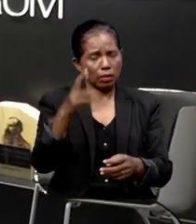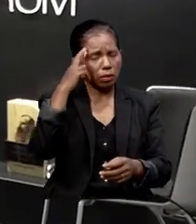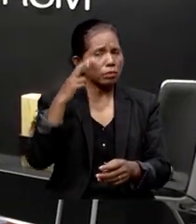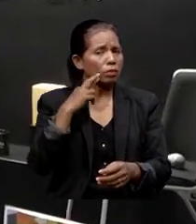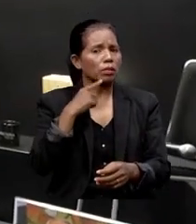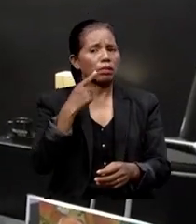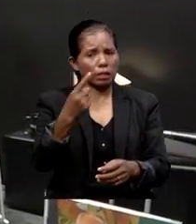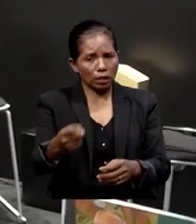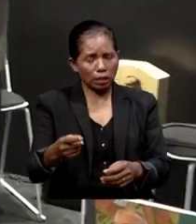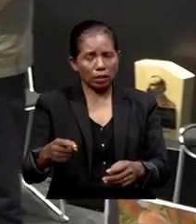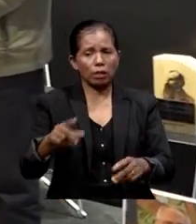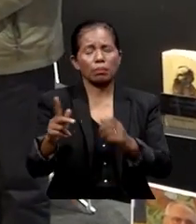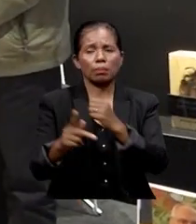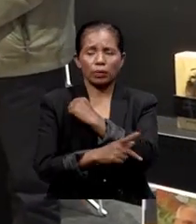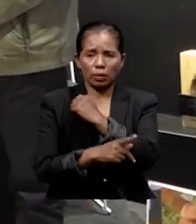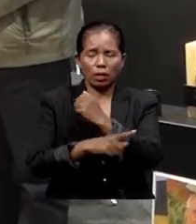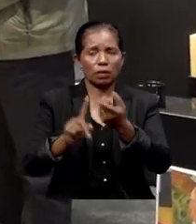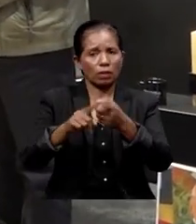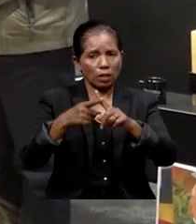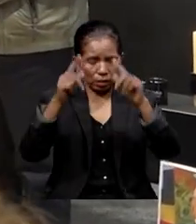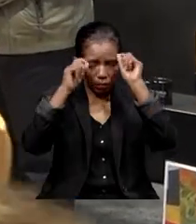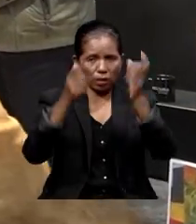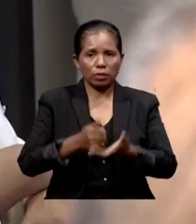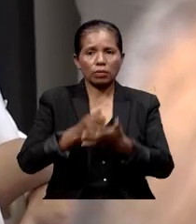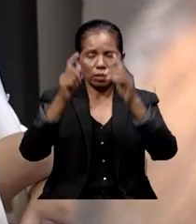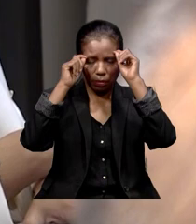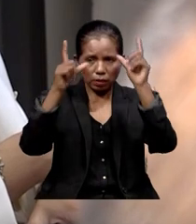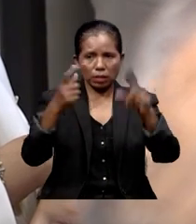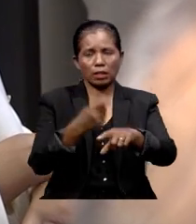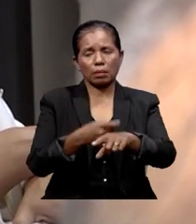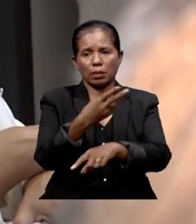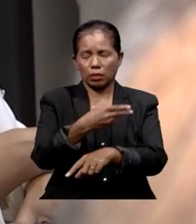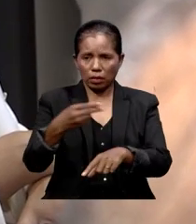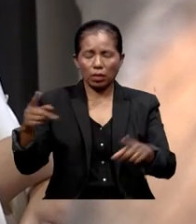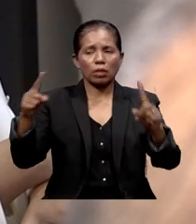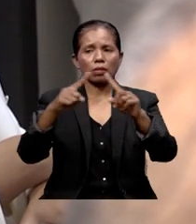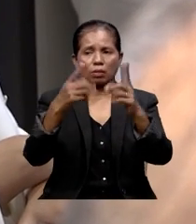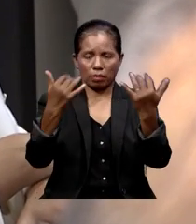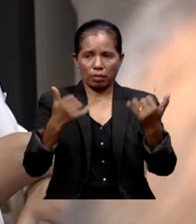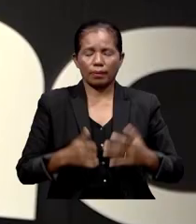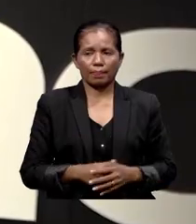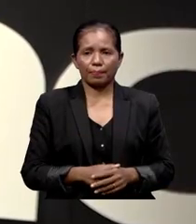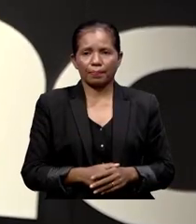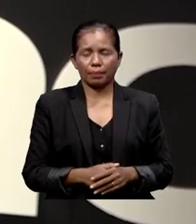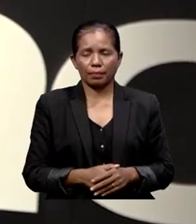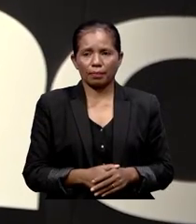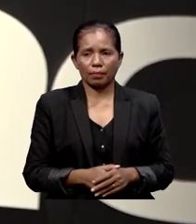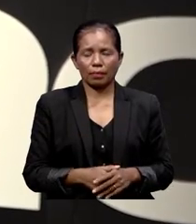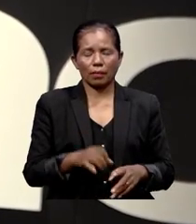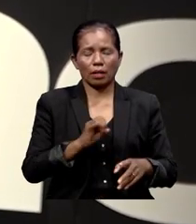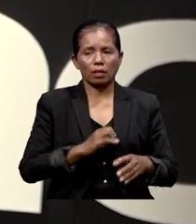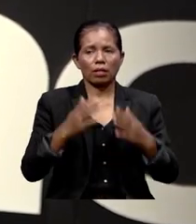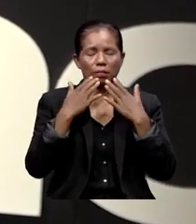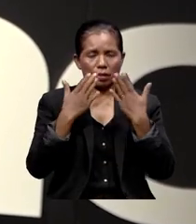no dar nação amigo Timor-Leste Nien, neve sempre apoia Timor-Leste desde o tempo de ocupação indonésia to Oin Loron. Acrescentar